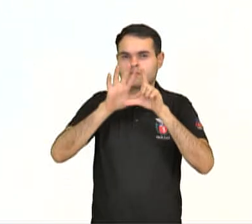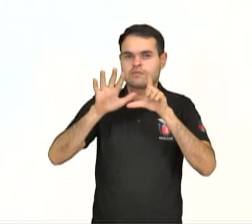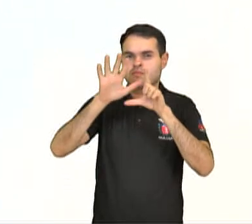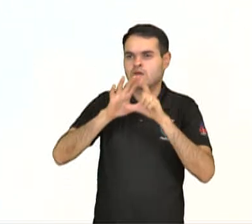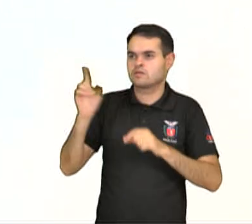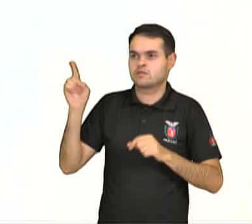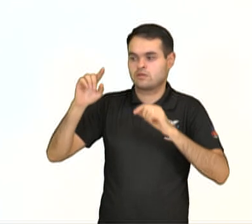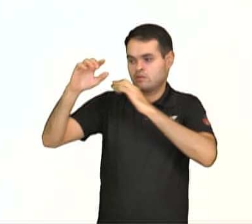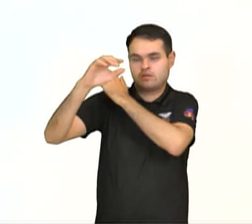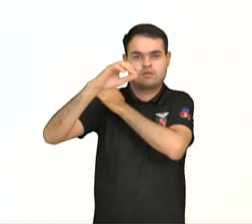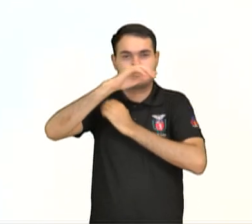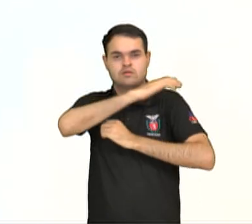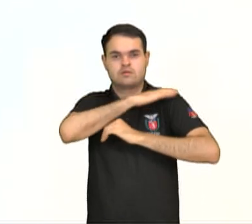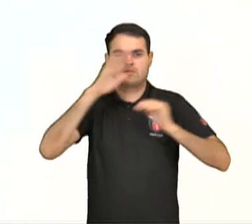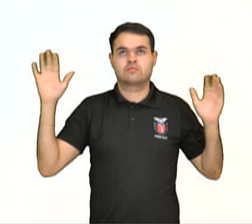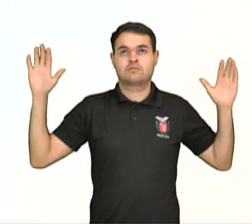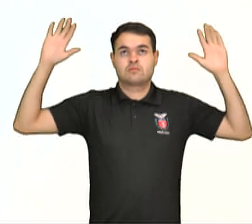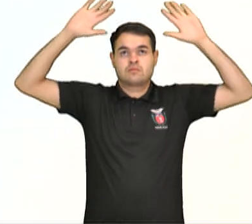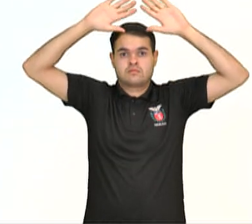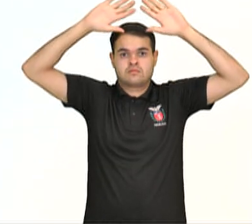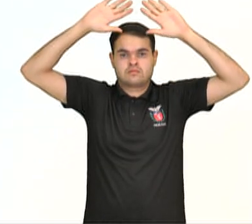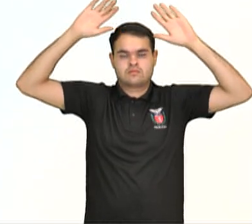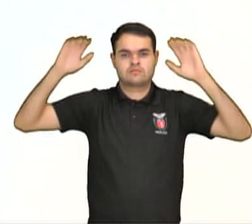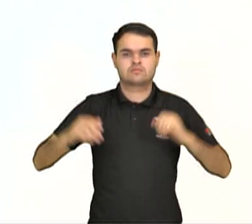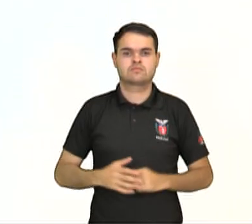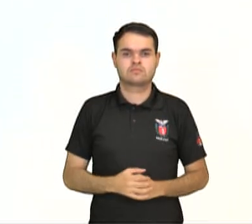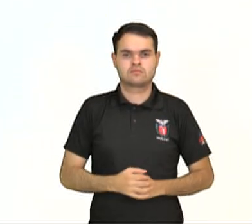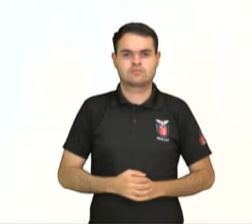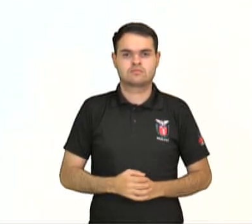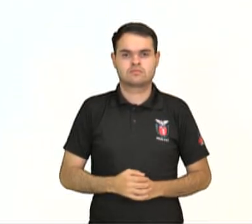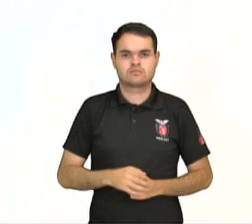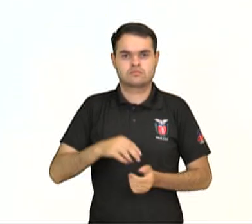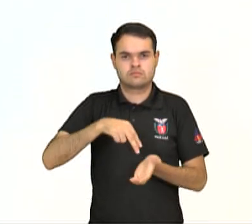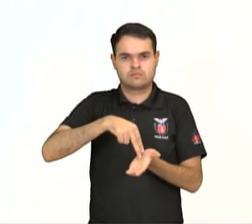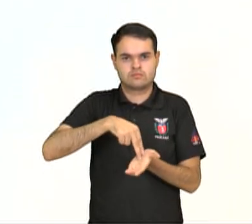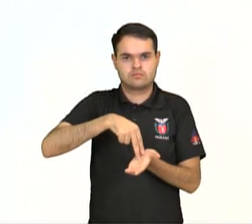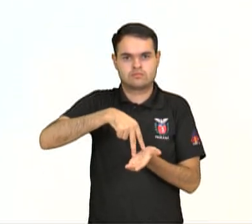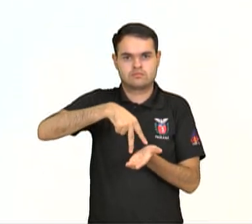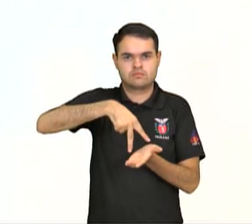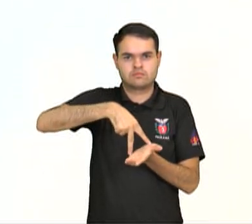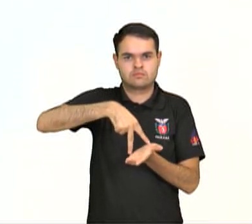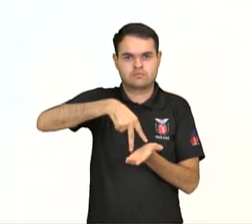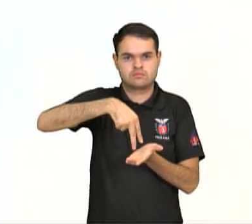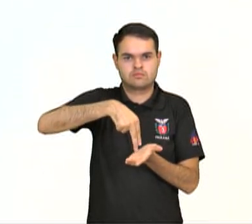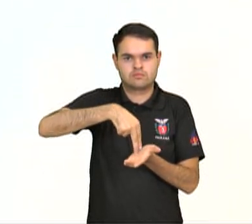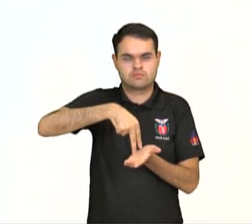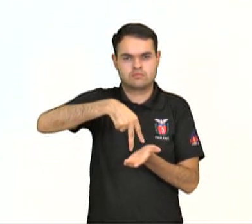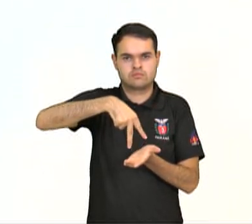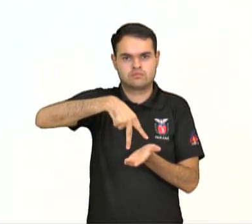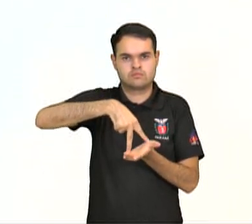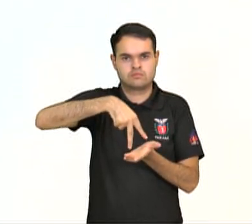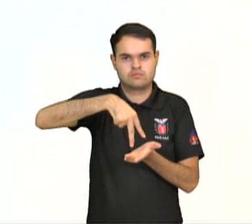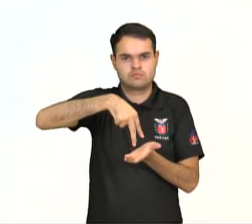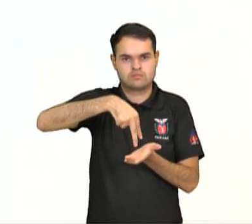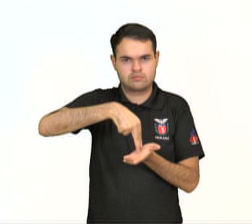ombros, até acima da sua cabeça, tá? Ao pular, enquanto você faz esse movimento dos braços, você vai